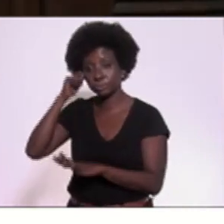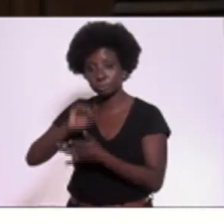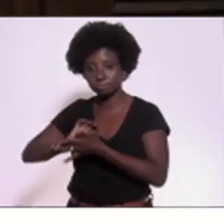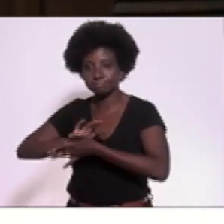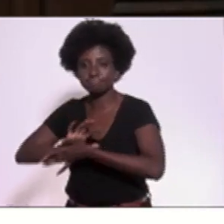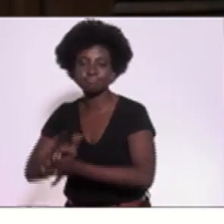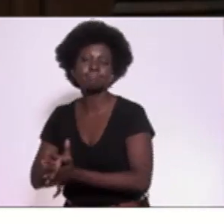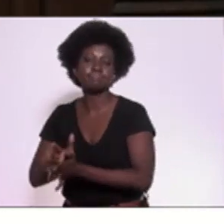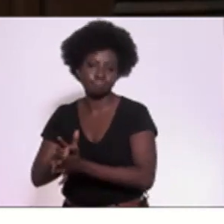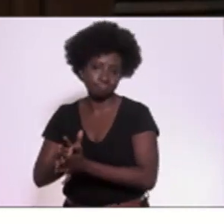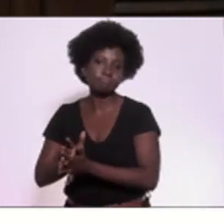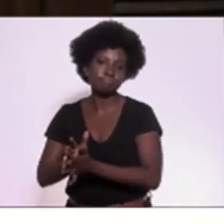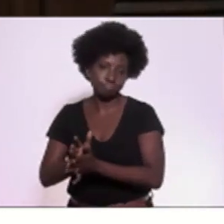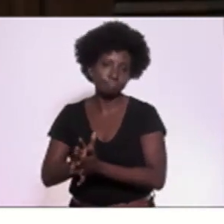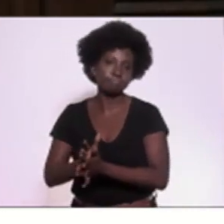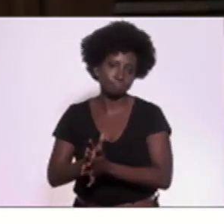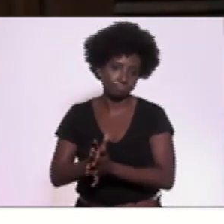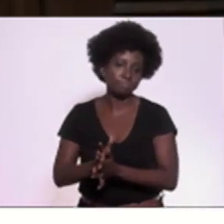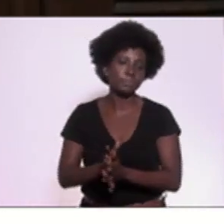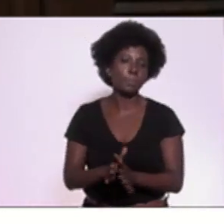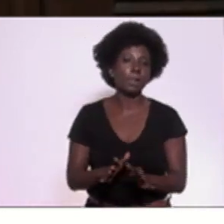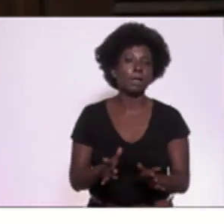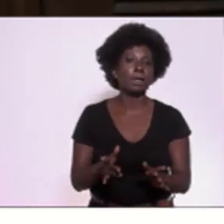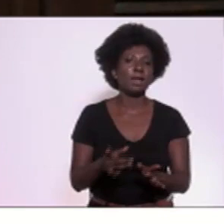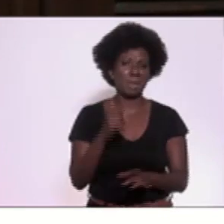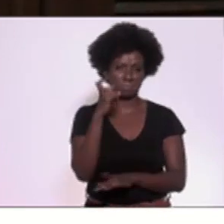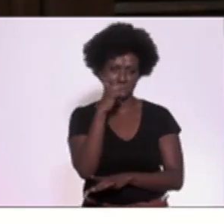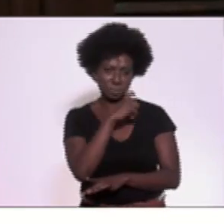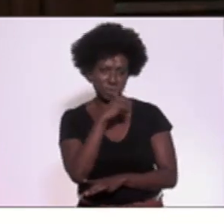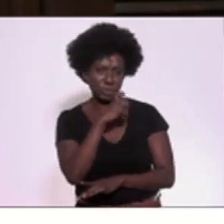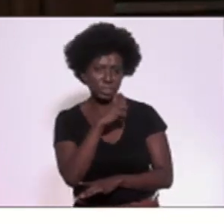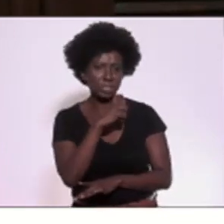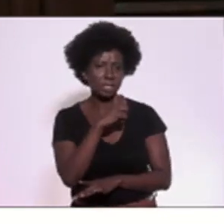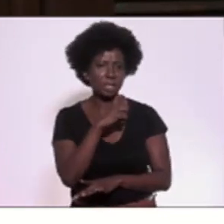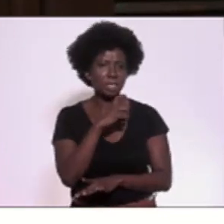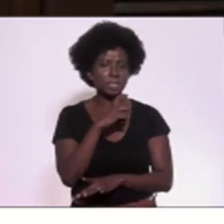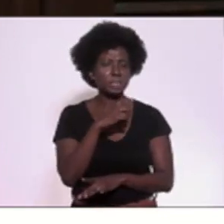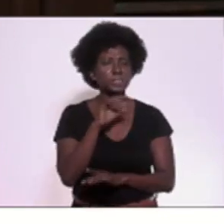relações no Brasil. A desmistificação de que o Brasil